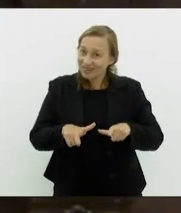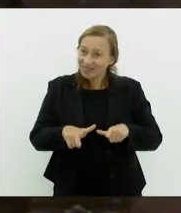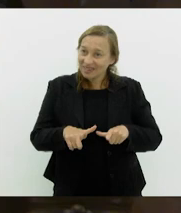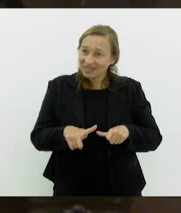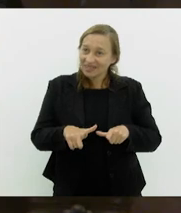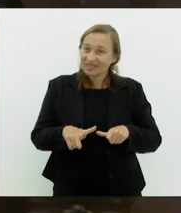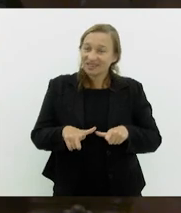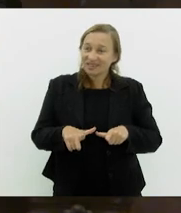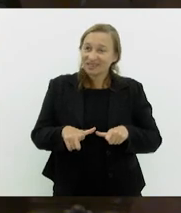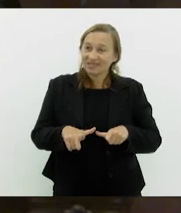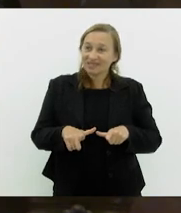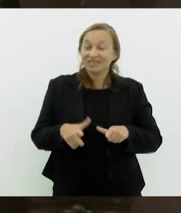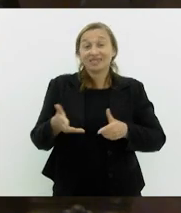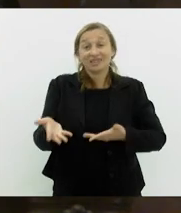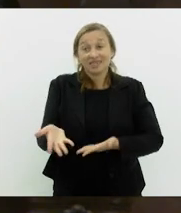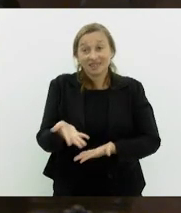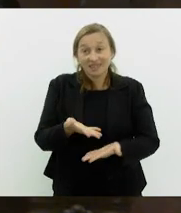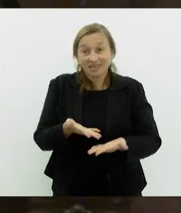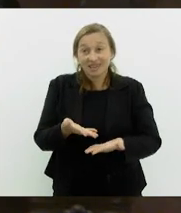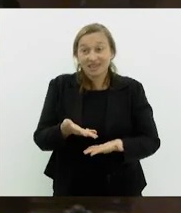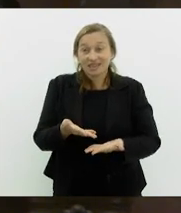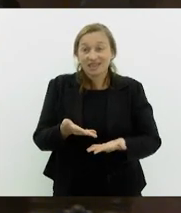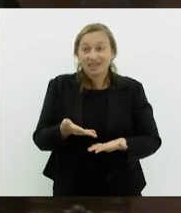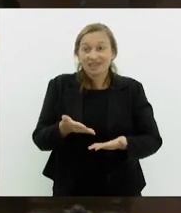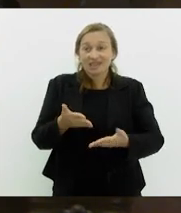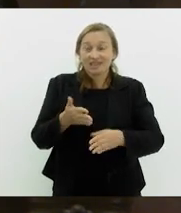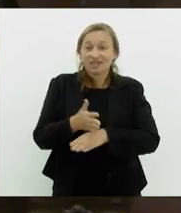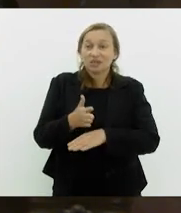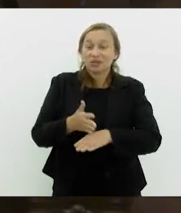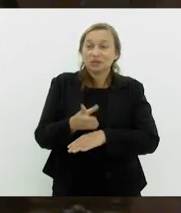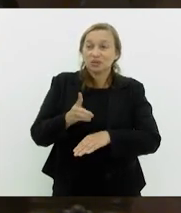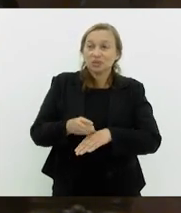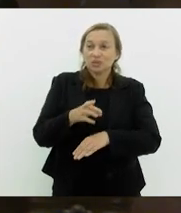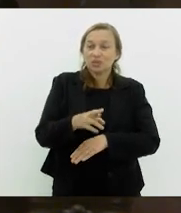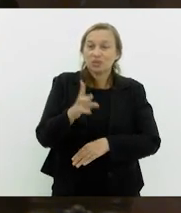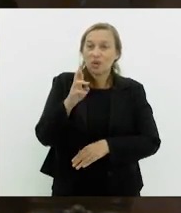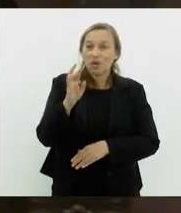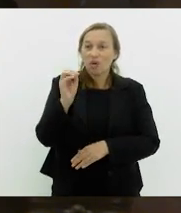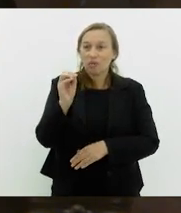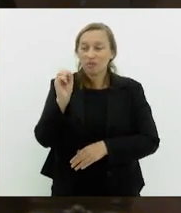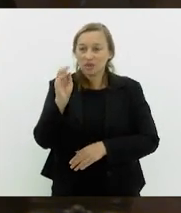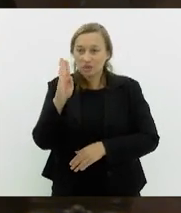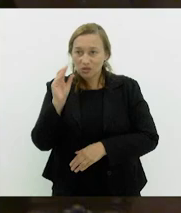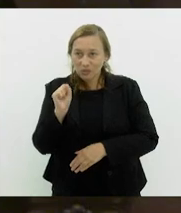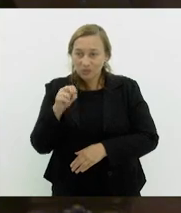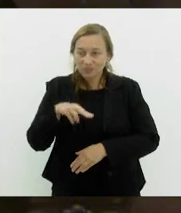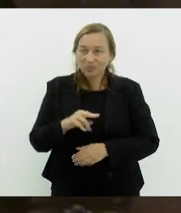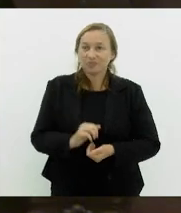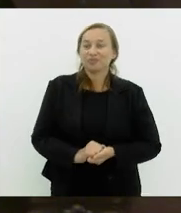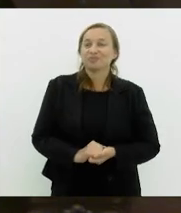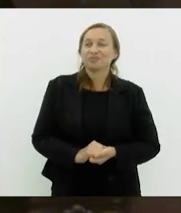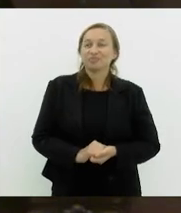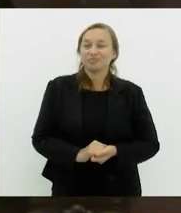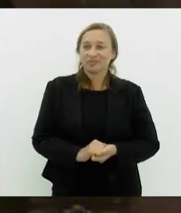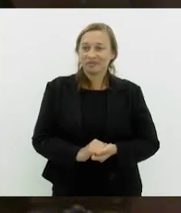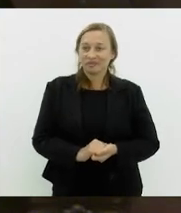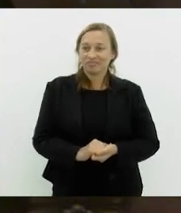de participação ao Dr. Robson Tadeu de Castro Maciel Júnior.